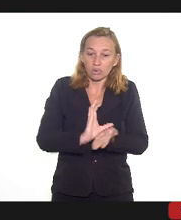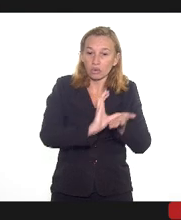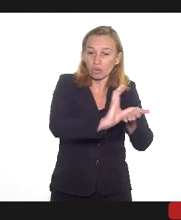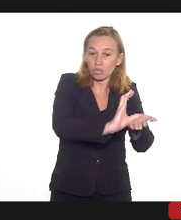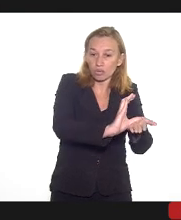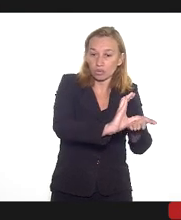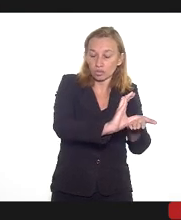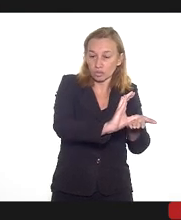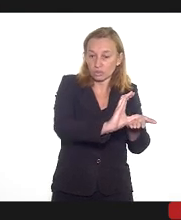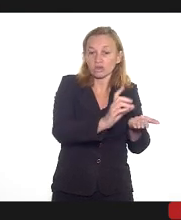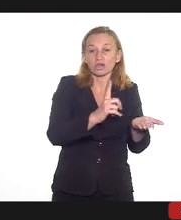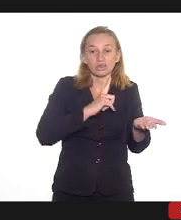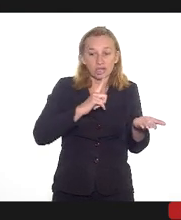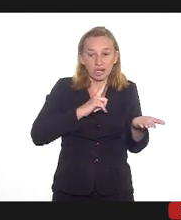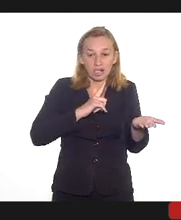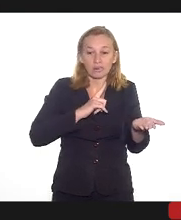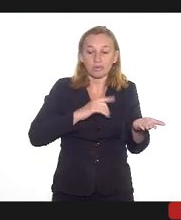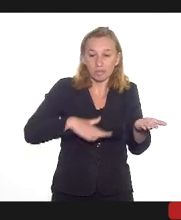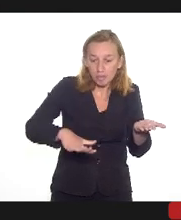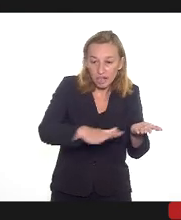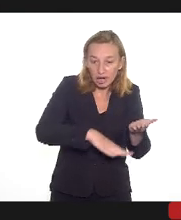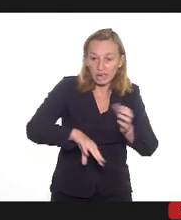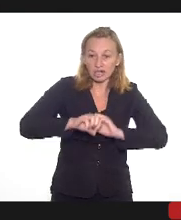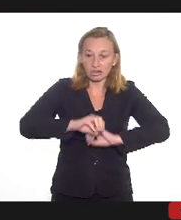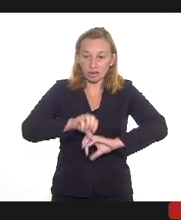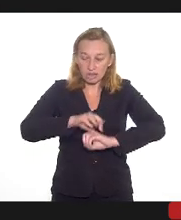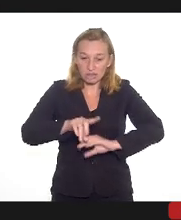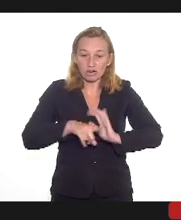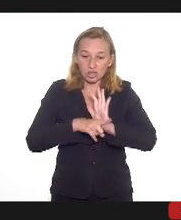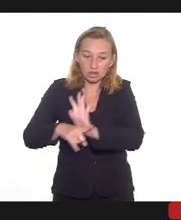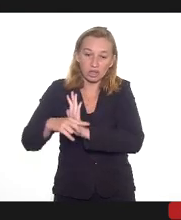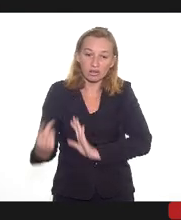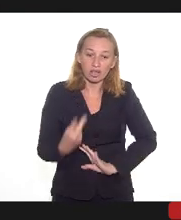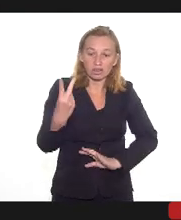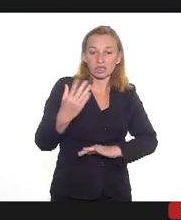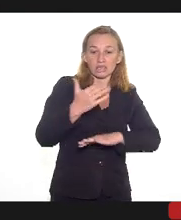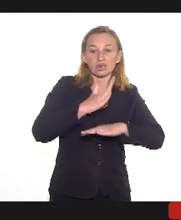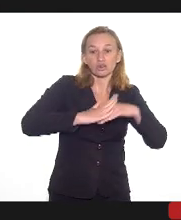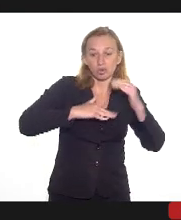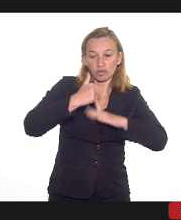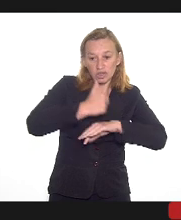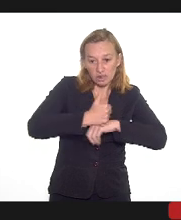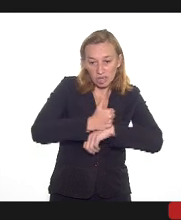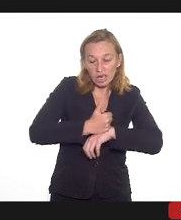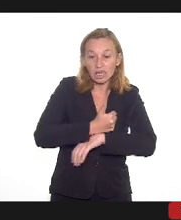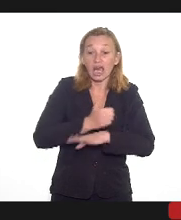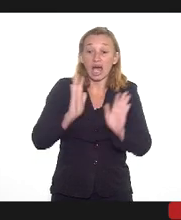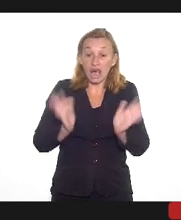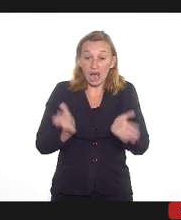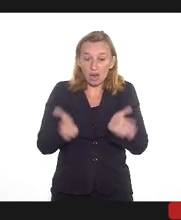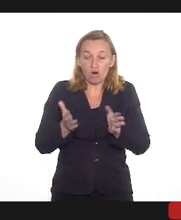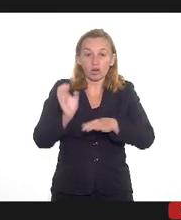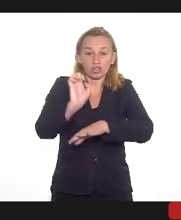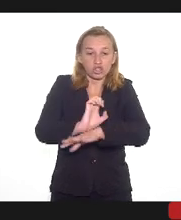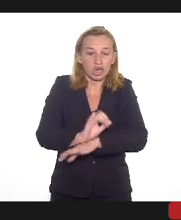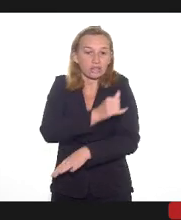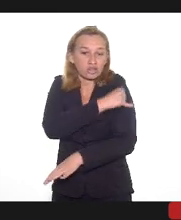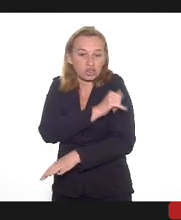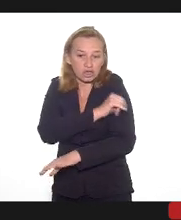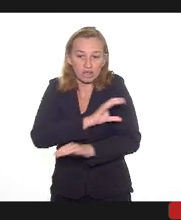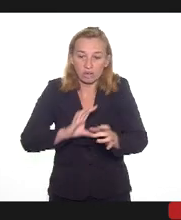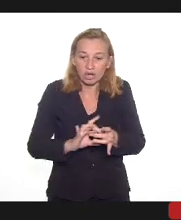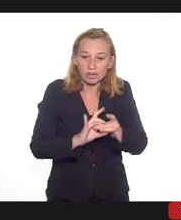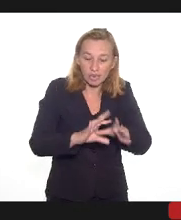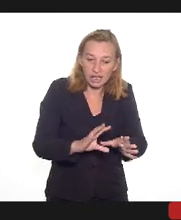para destinar à educação, tem recursos para destinar à valorização dos seus profissionais. Basta agora o Estado do Rio de Janeiro se prontificar